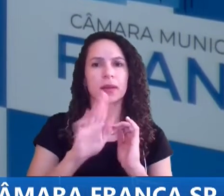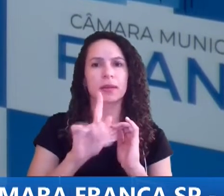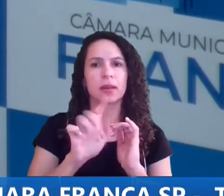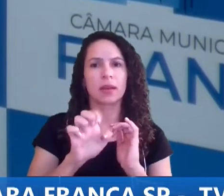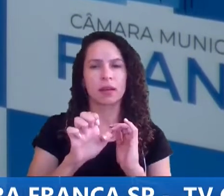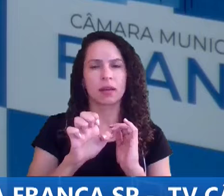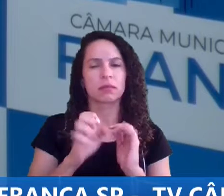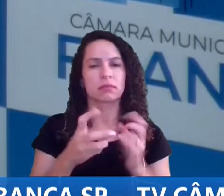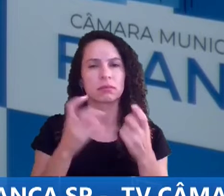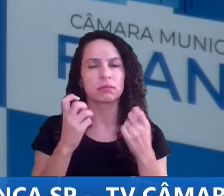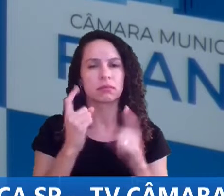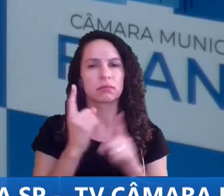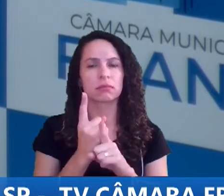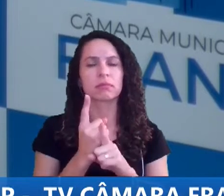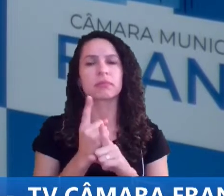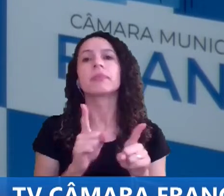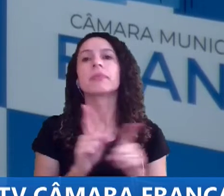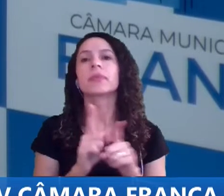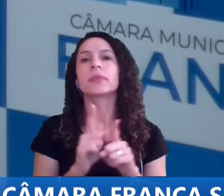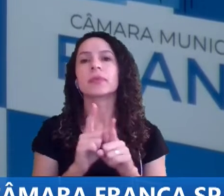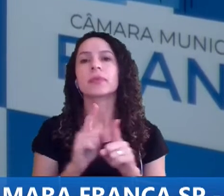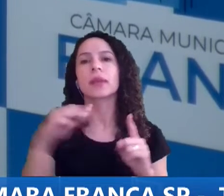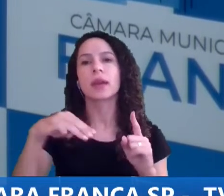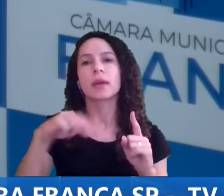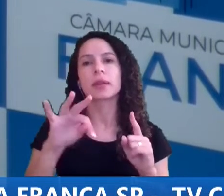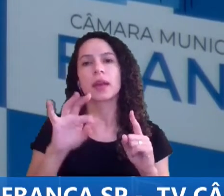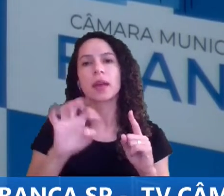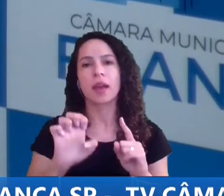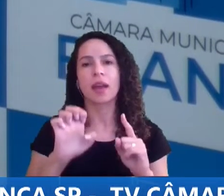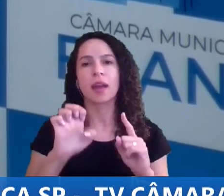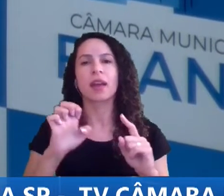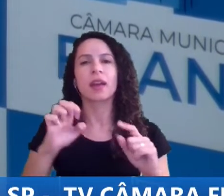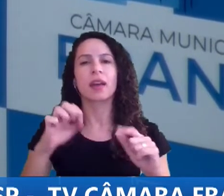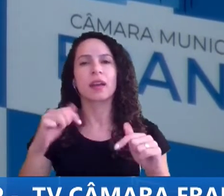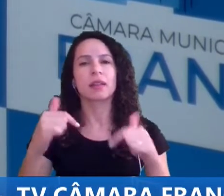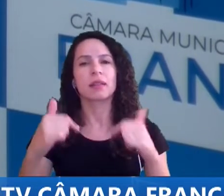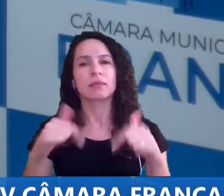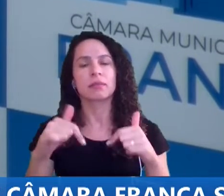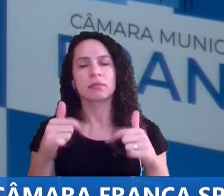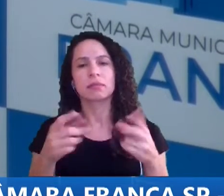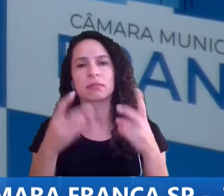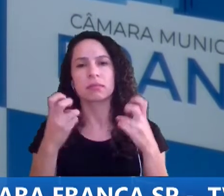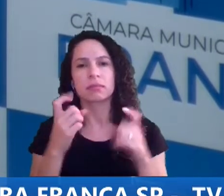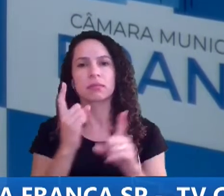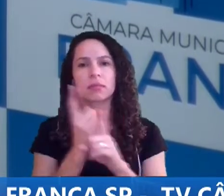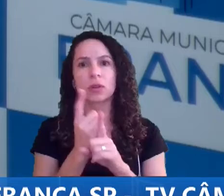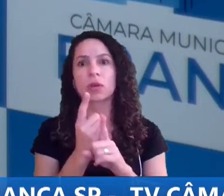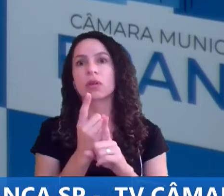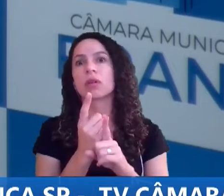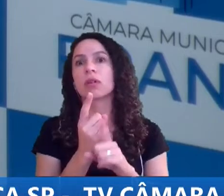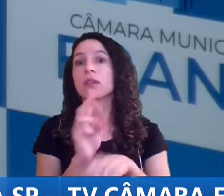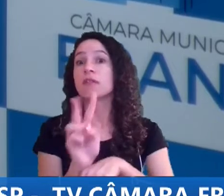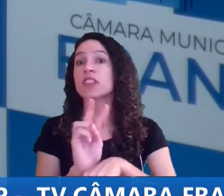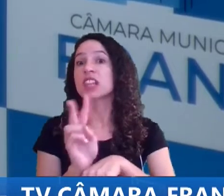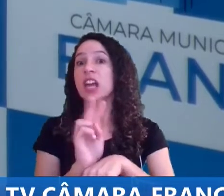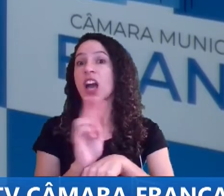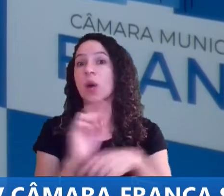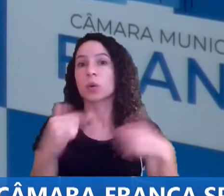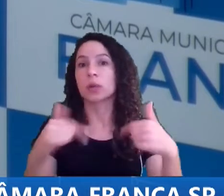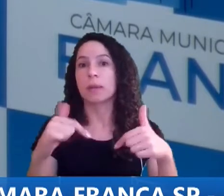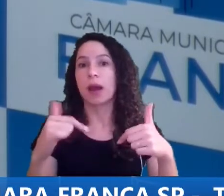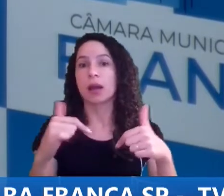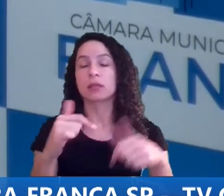o Ministério do Trabalho, através da Auditoria Fiscal do Trabalho, da Inspeção do Trabalho, tem essa competência de fiscalizar as empresas. Então,